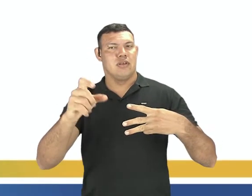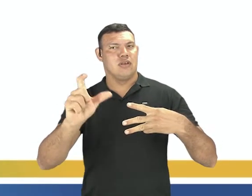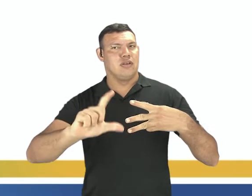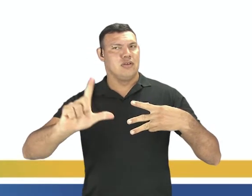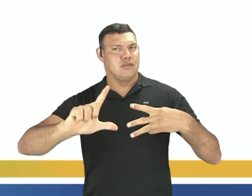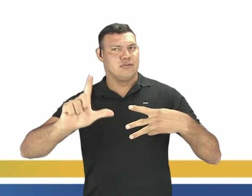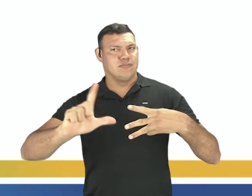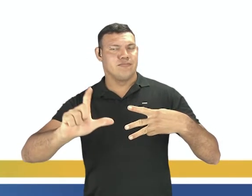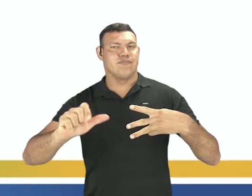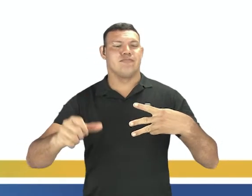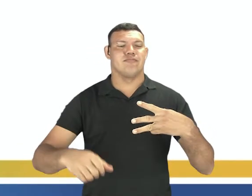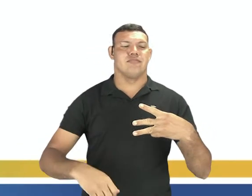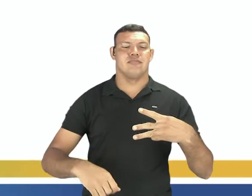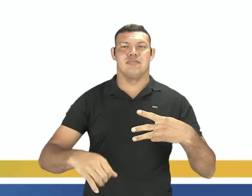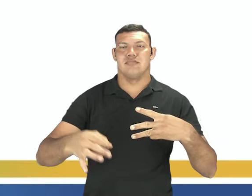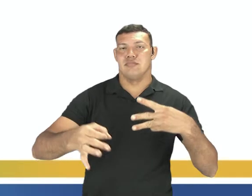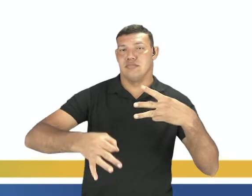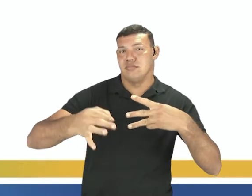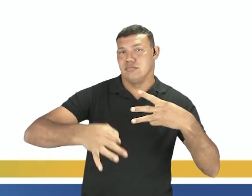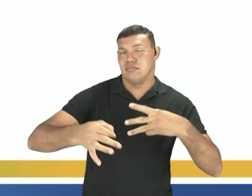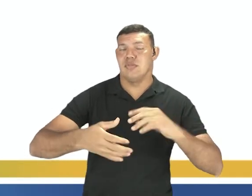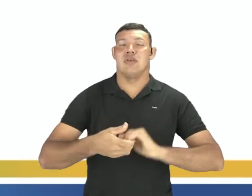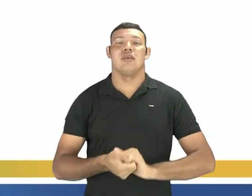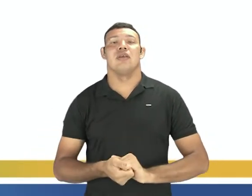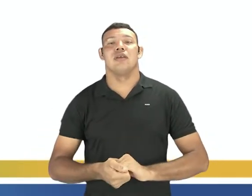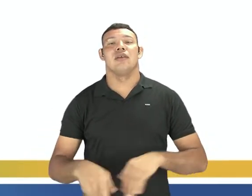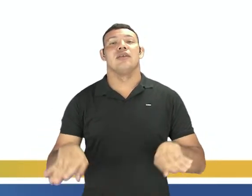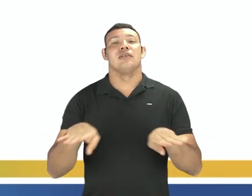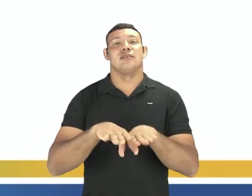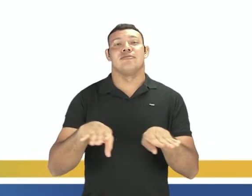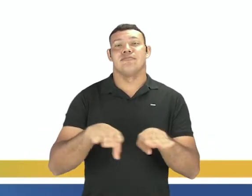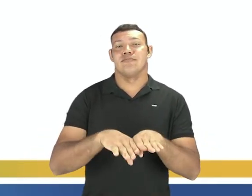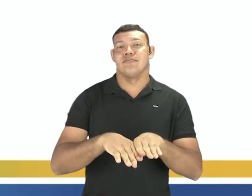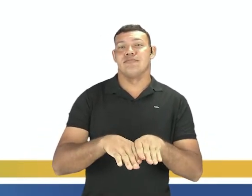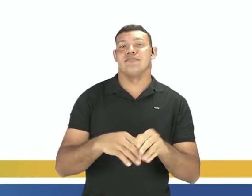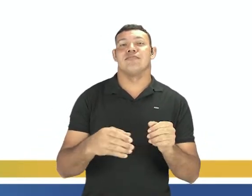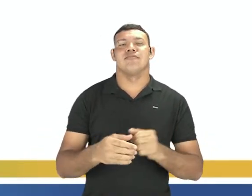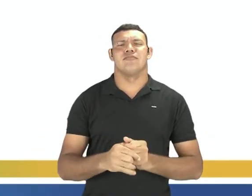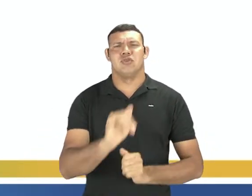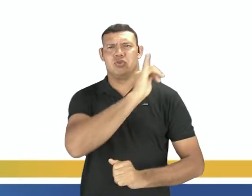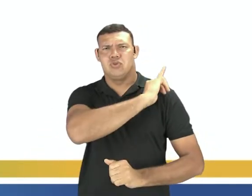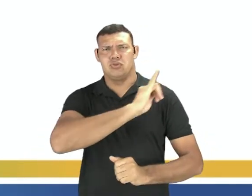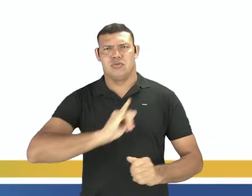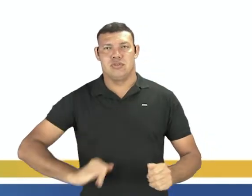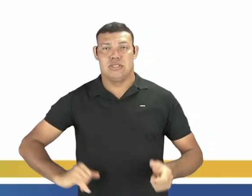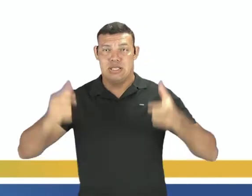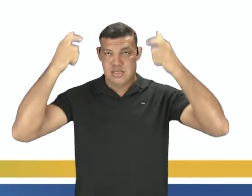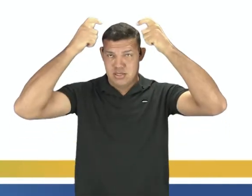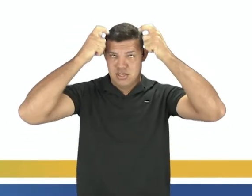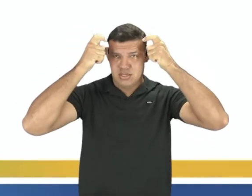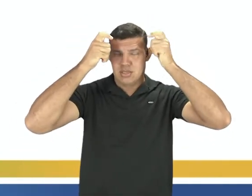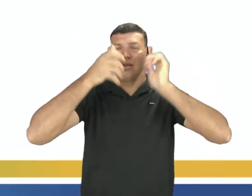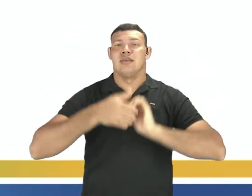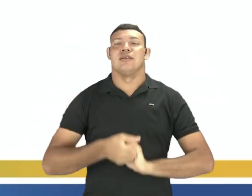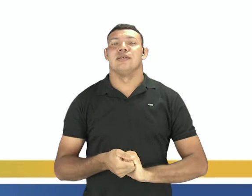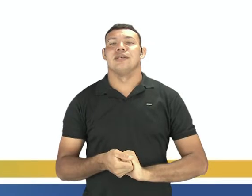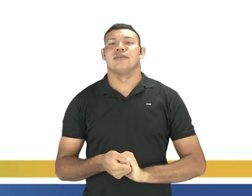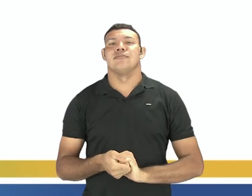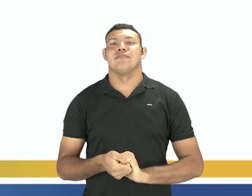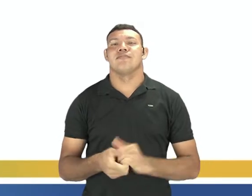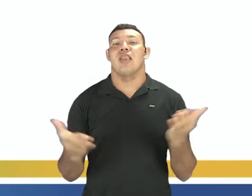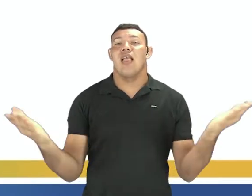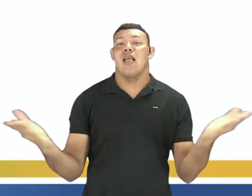voto, que o voto ele deixa de ser censitário, né, como acontecia no Império, por conta da renda, e ele vai